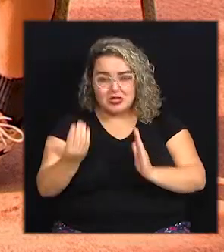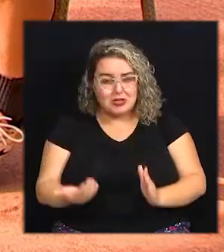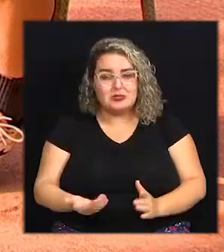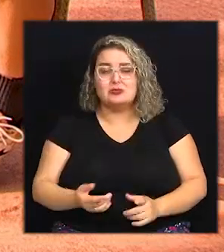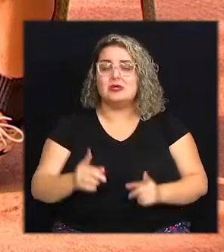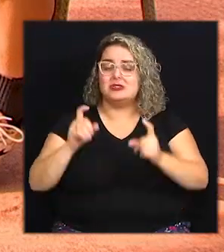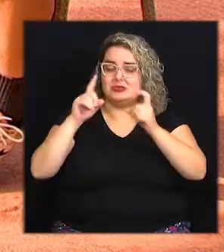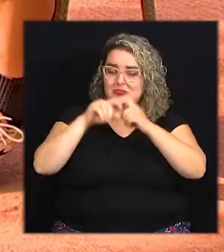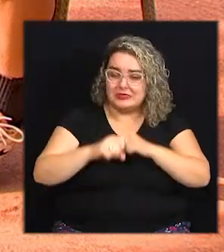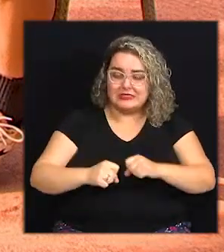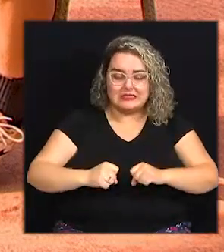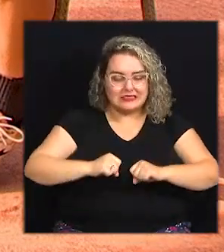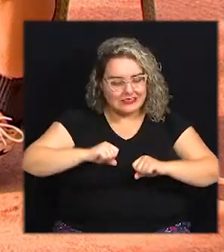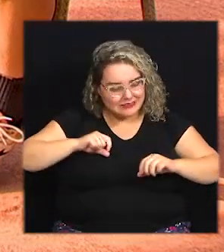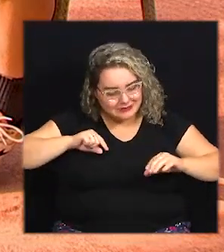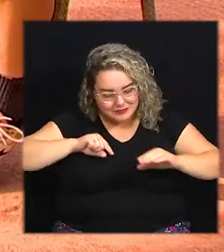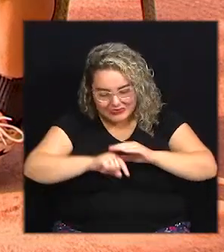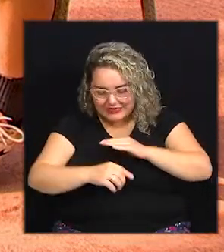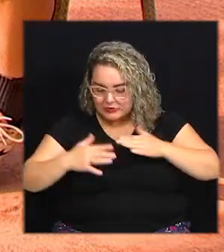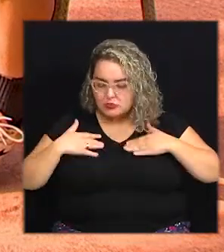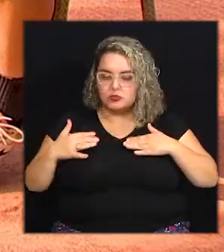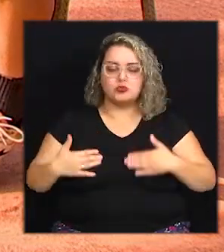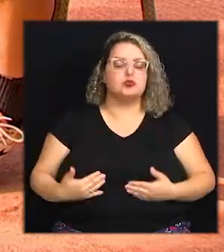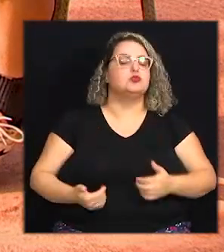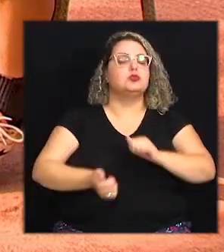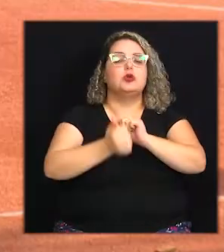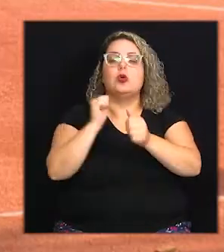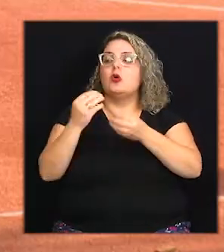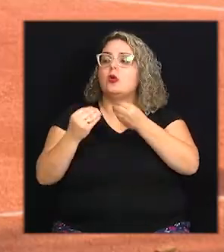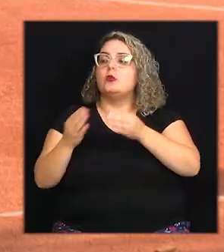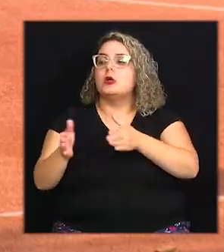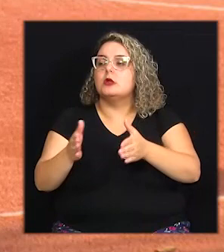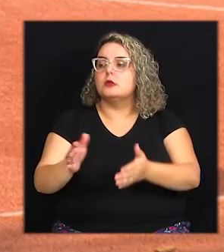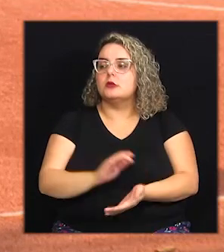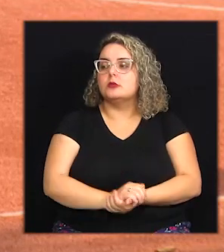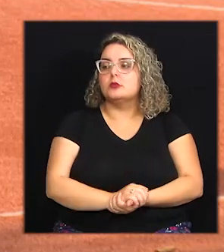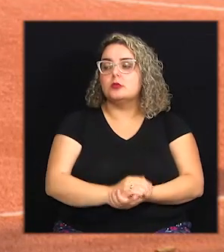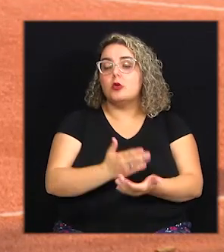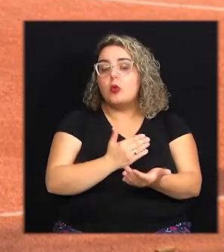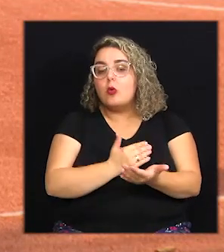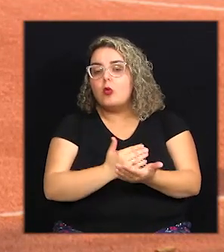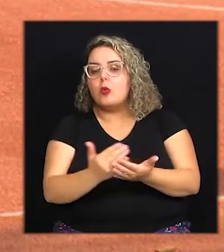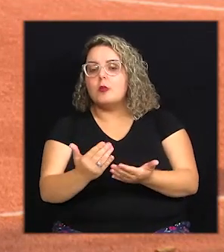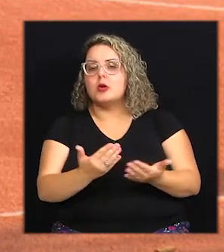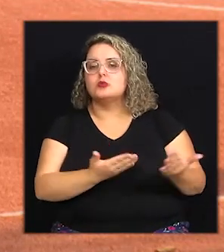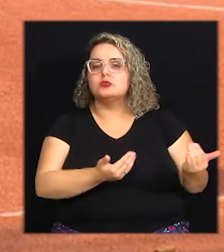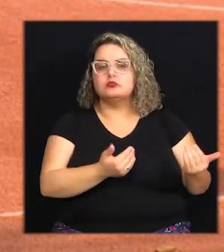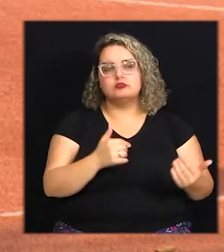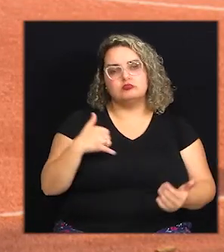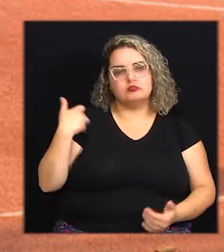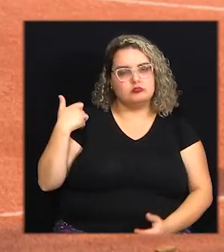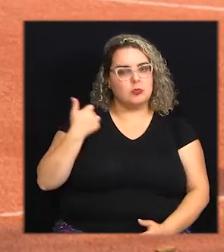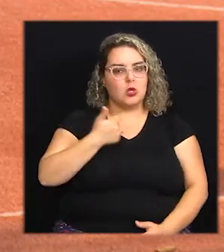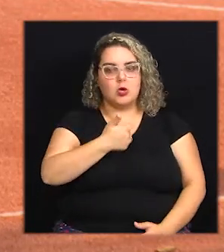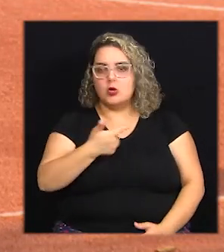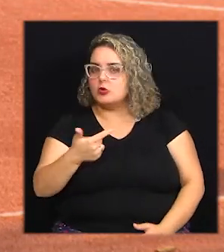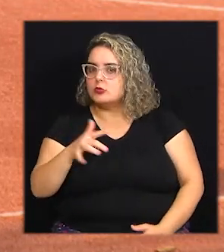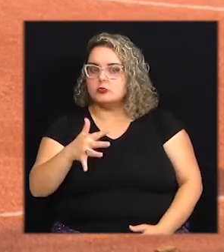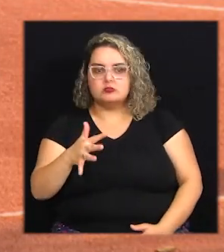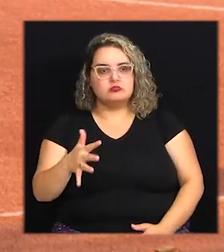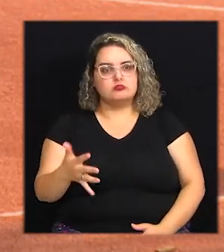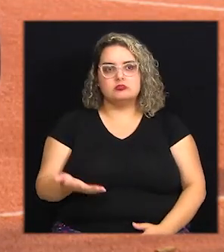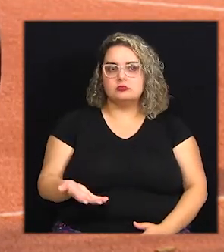muito do corpo do atleta. Como é que foi esse período para você? Cara, o começo do meu juvenil, lá com 12